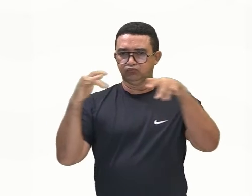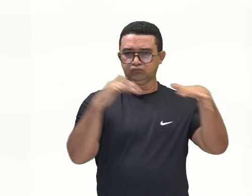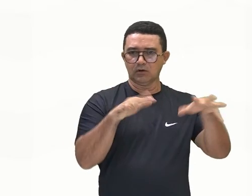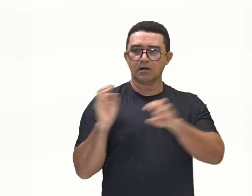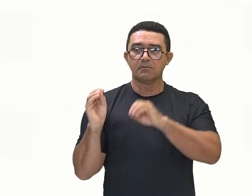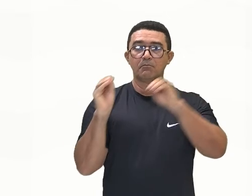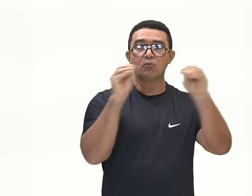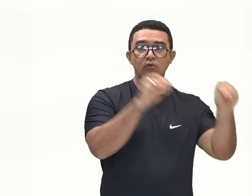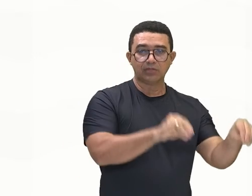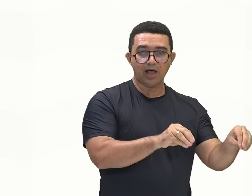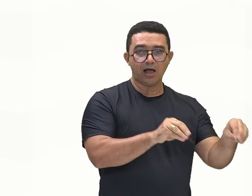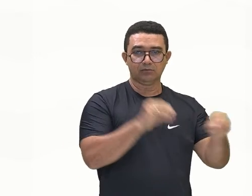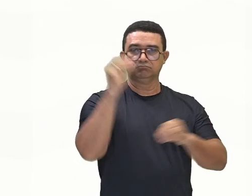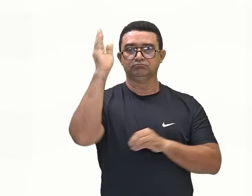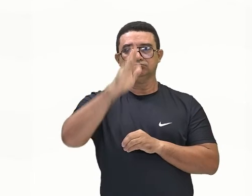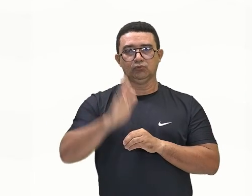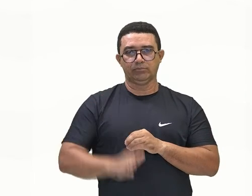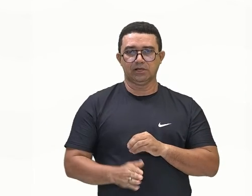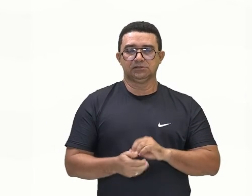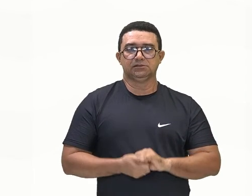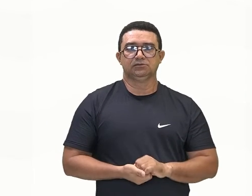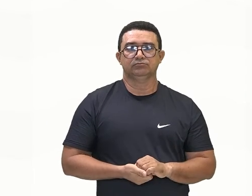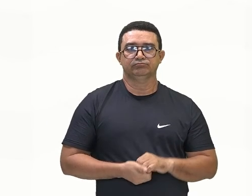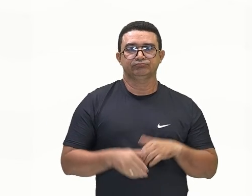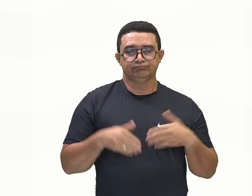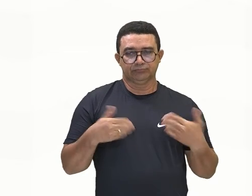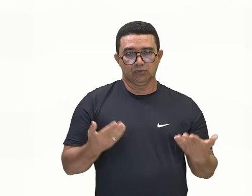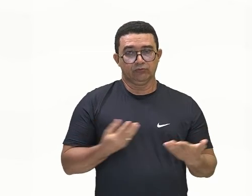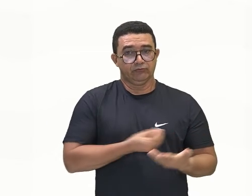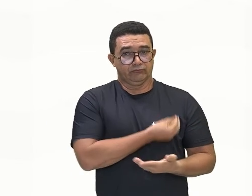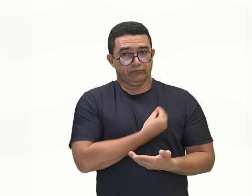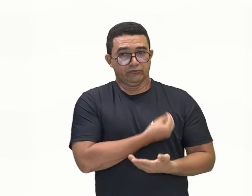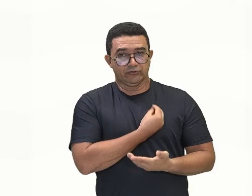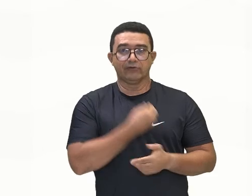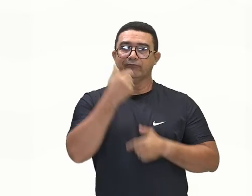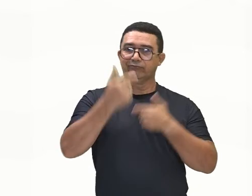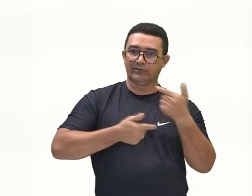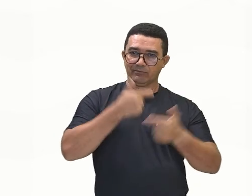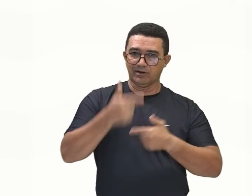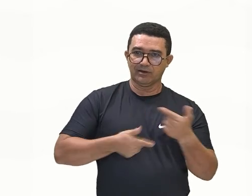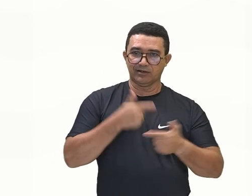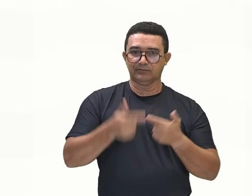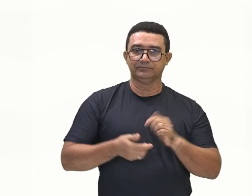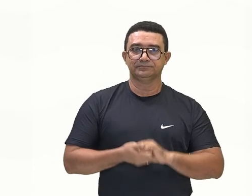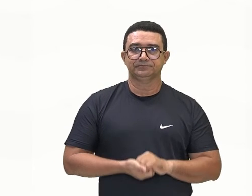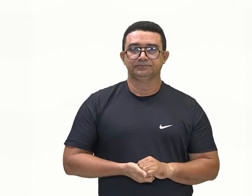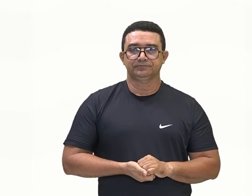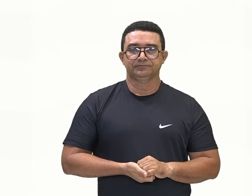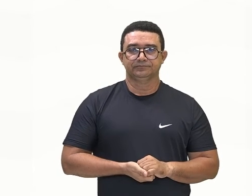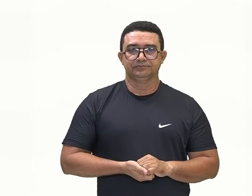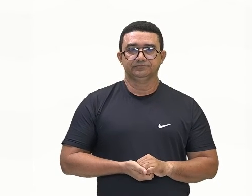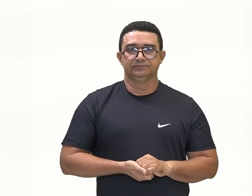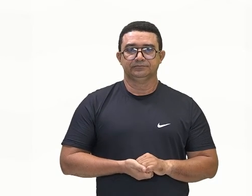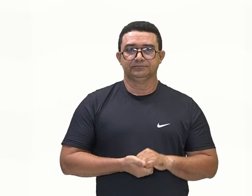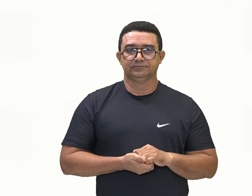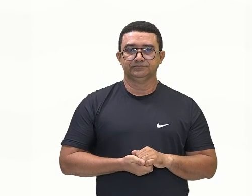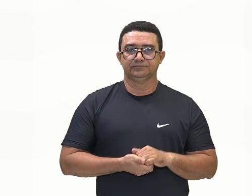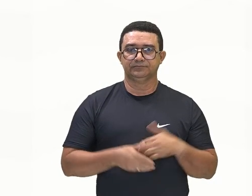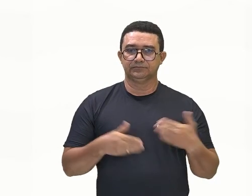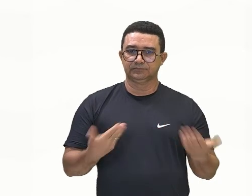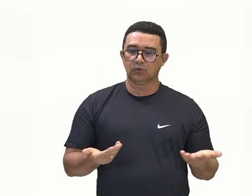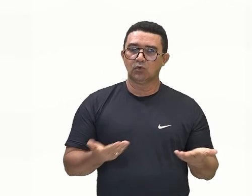tiveram suas viagens pagas por fazendeiros de café, e, em sua maioria, não foram viver de agricultura. Vai dar destaque para